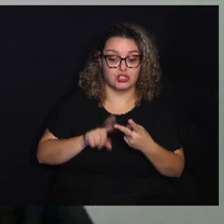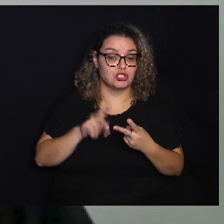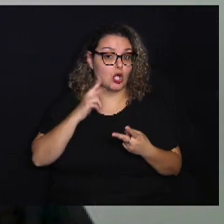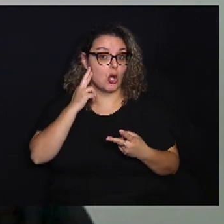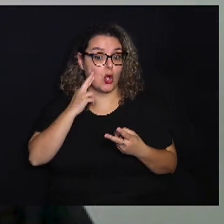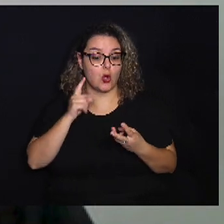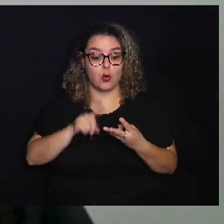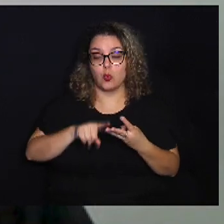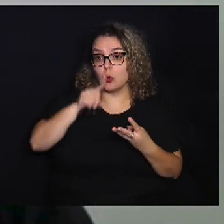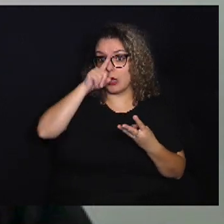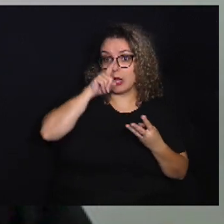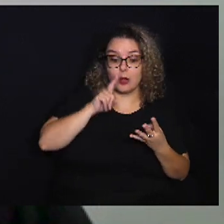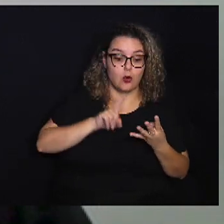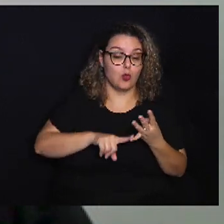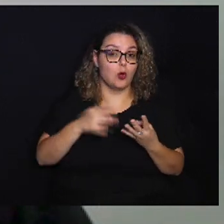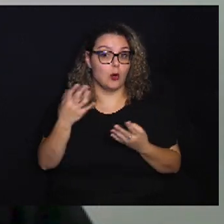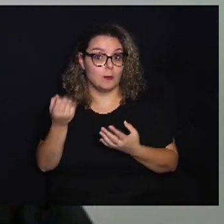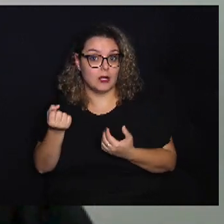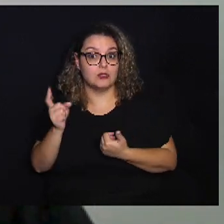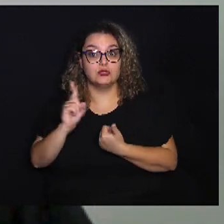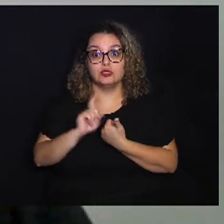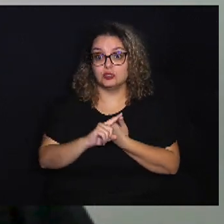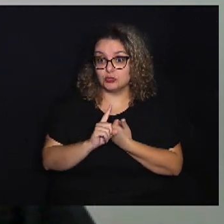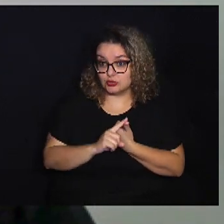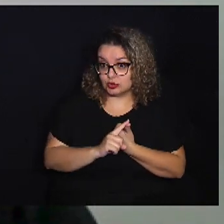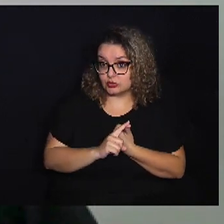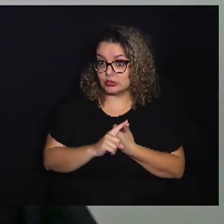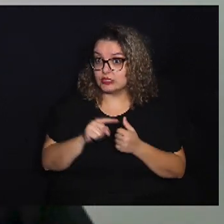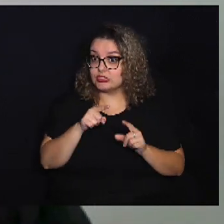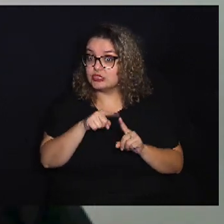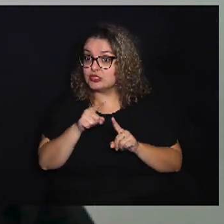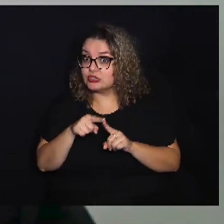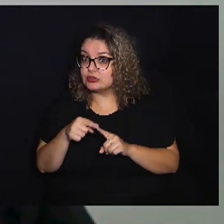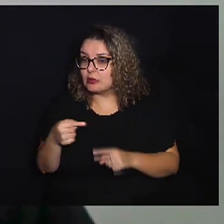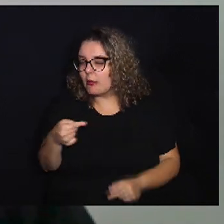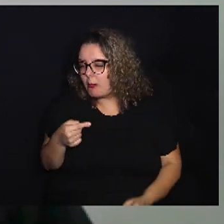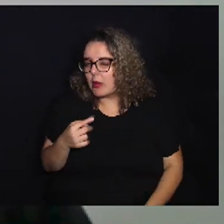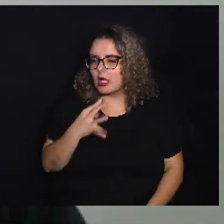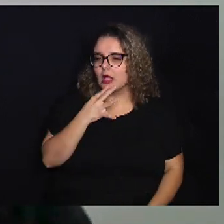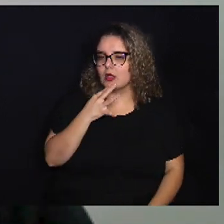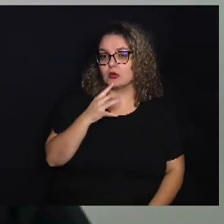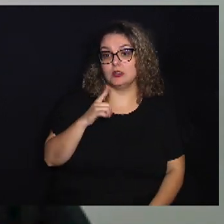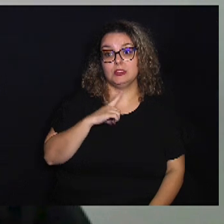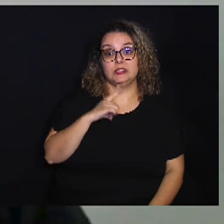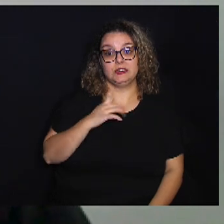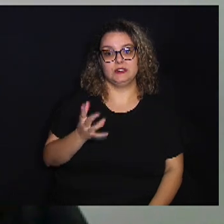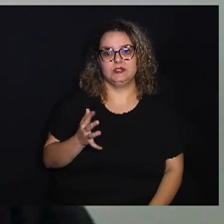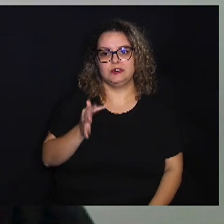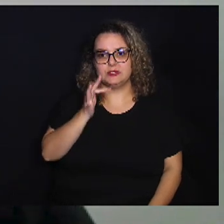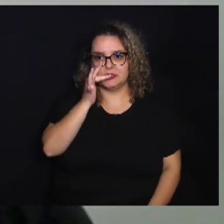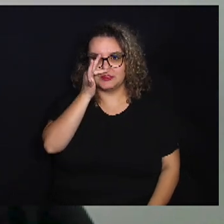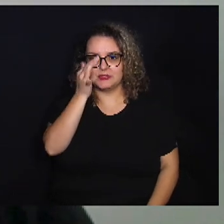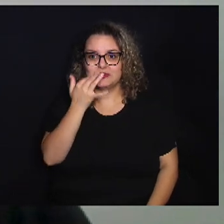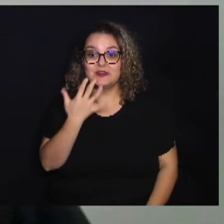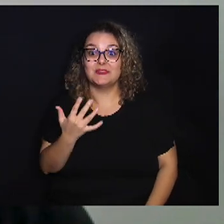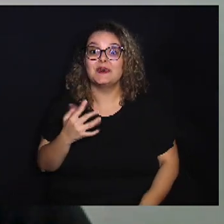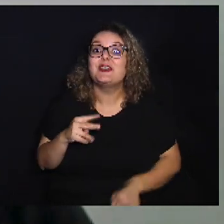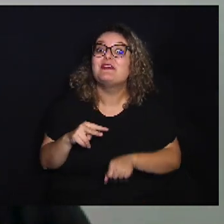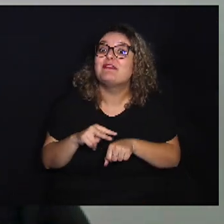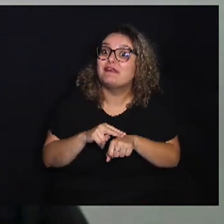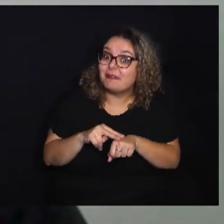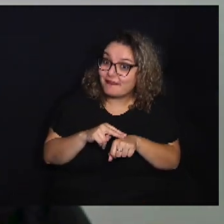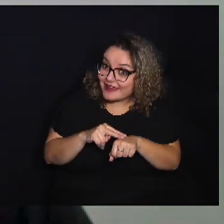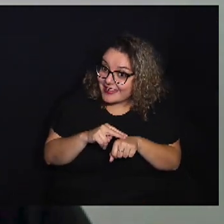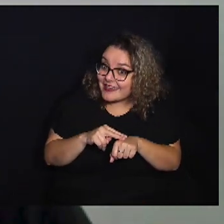o amarelo, o branco, e nós temos espécies menos conhecidas que têm a flor com a coloração esverdeada. Nós